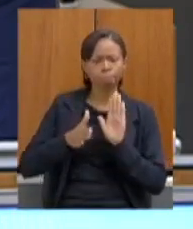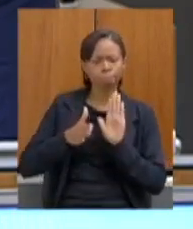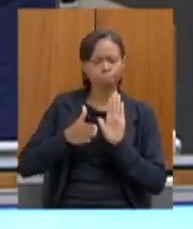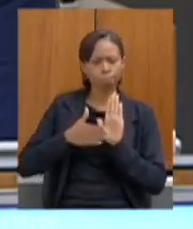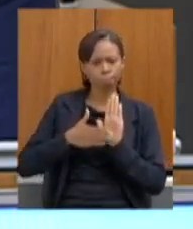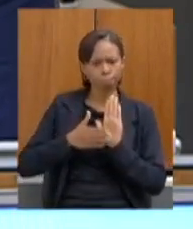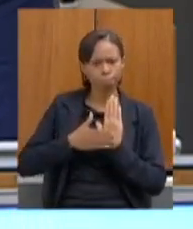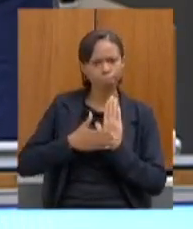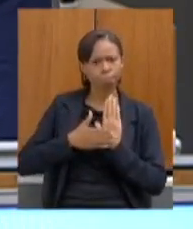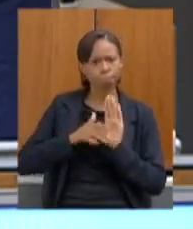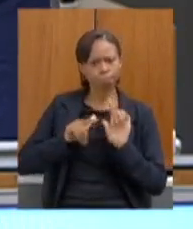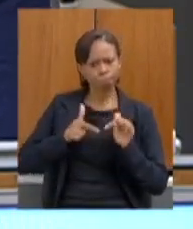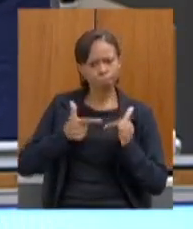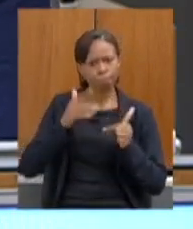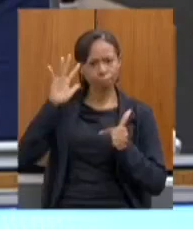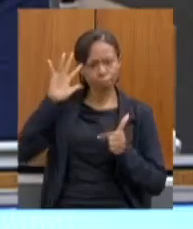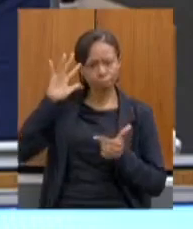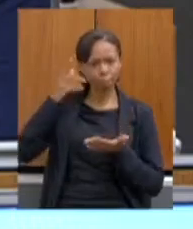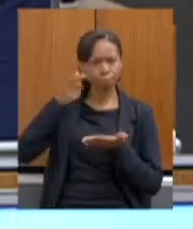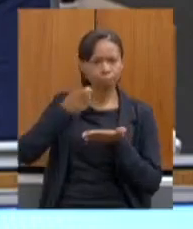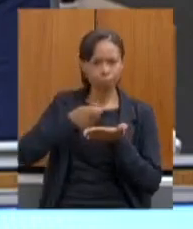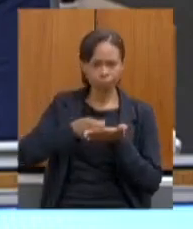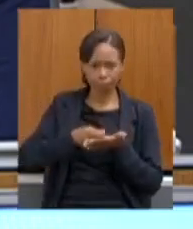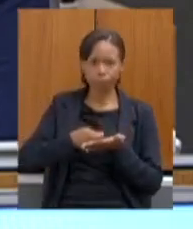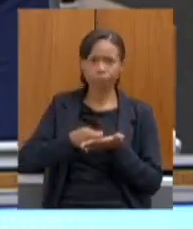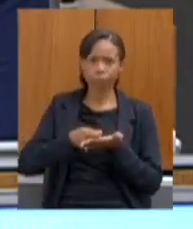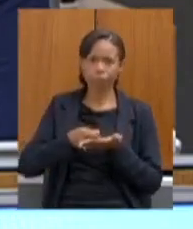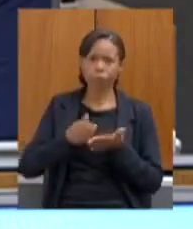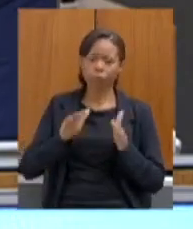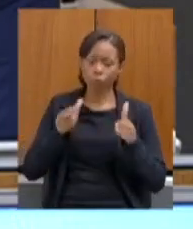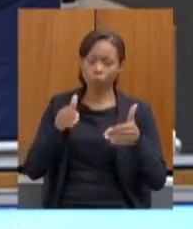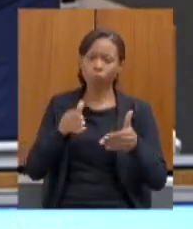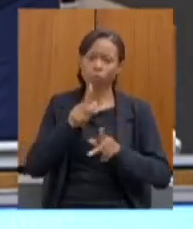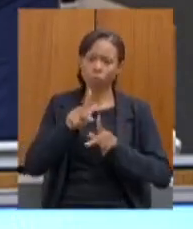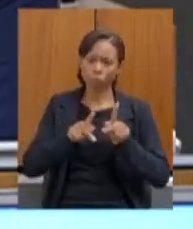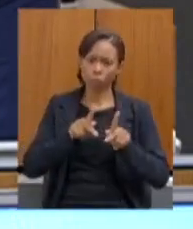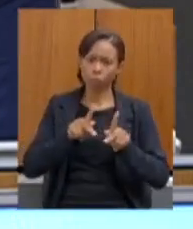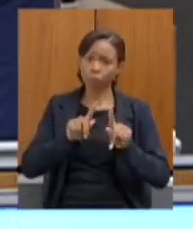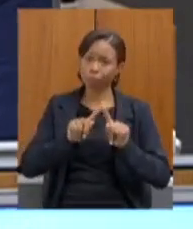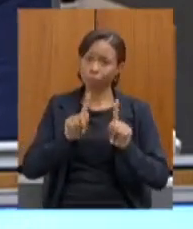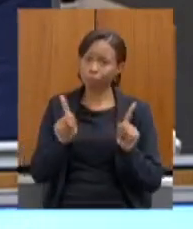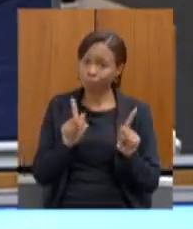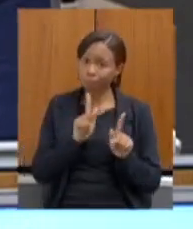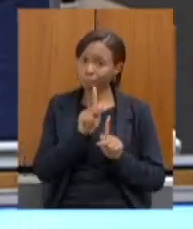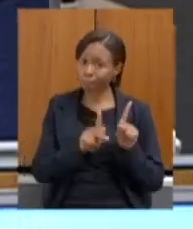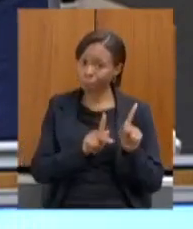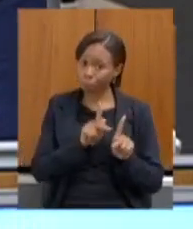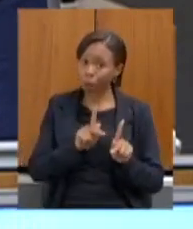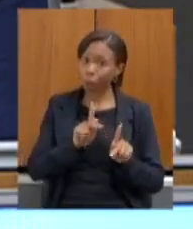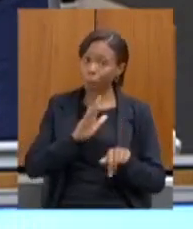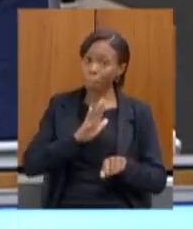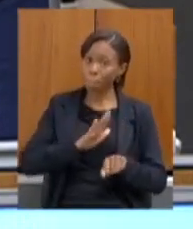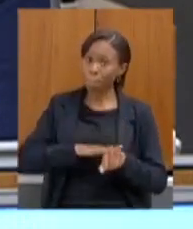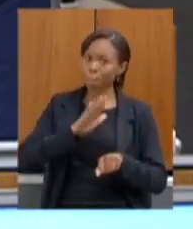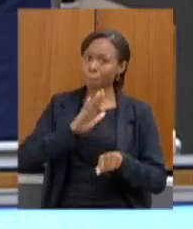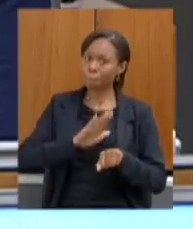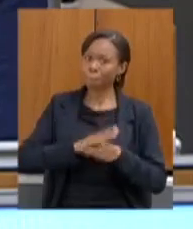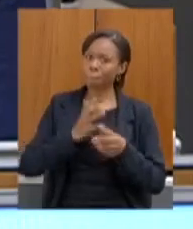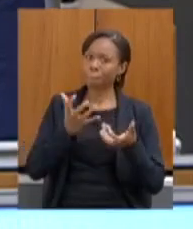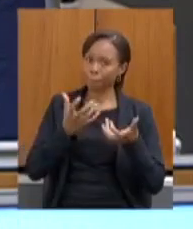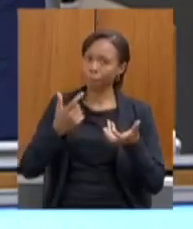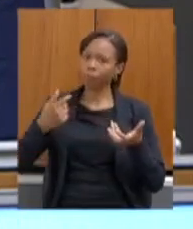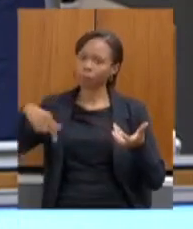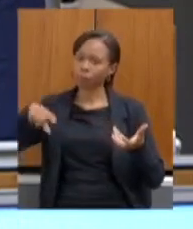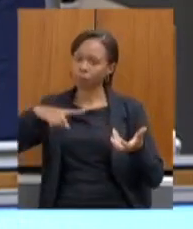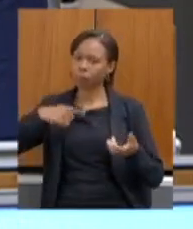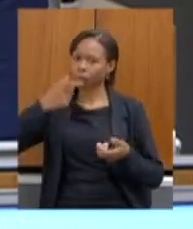proativas e contundentes para a população, mas a população sempre pede mais e nós precisamos ter essa consciência e responsabilidade